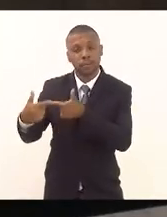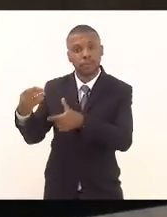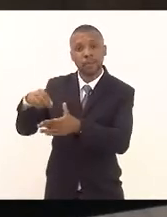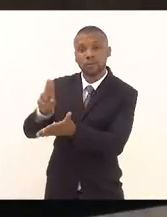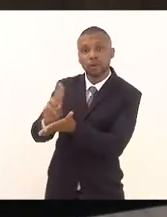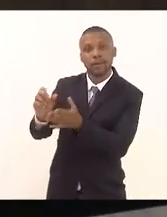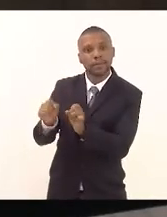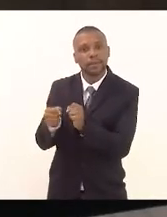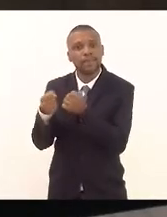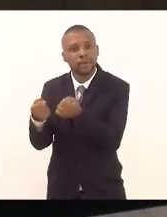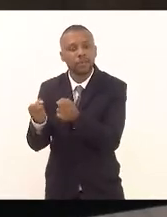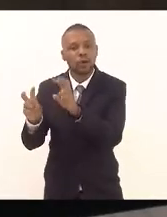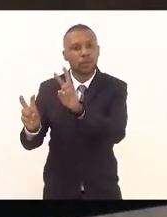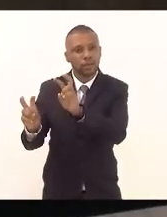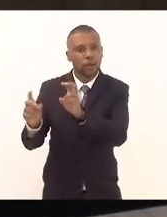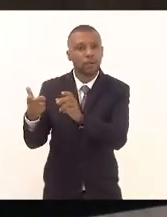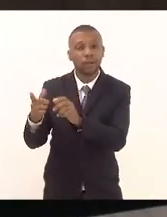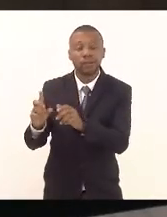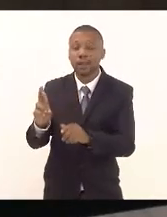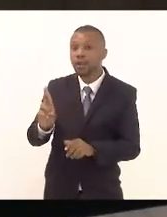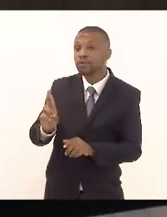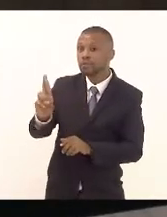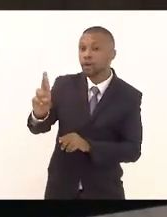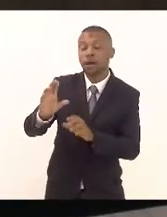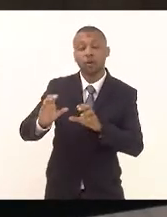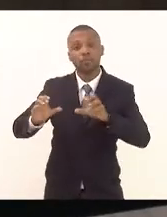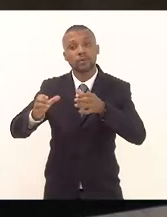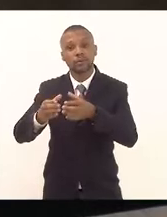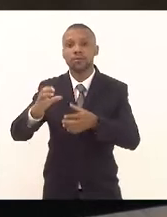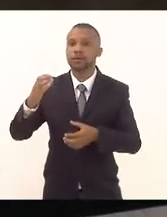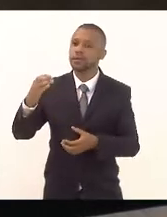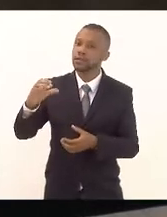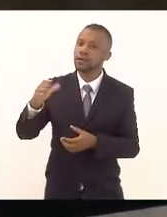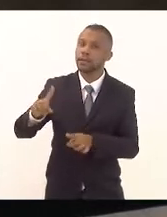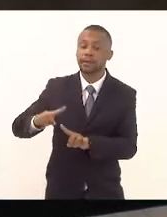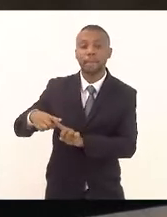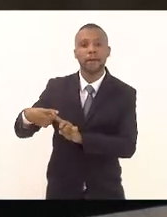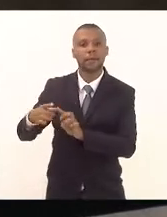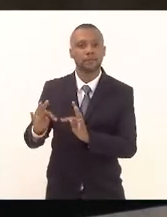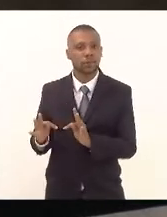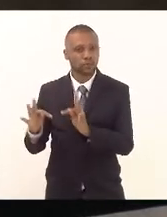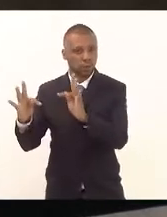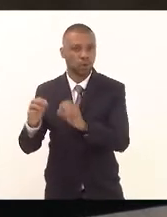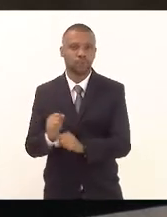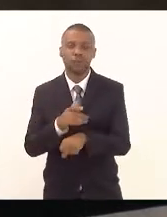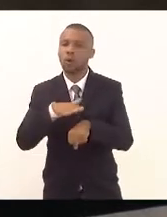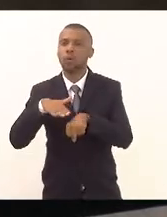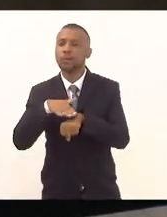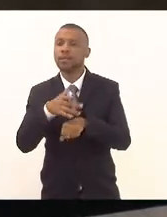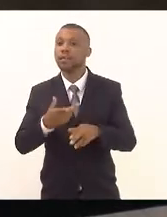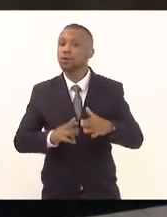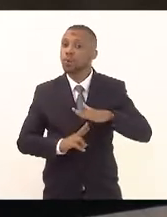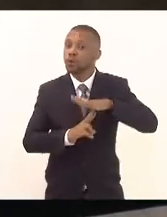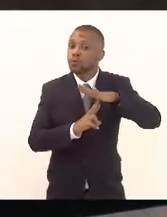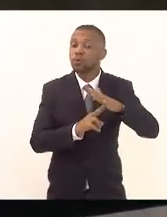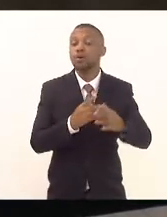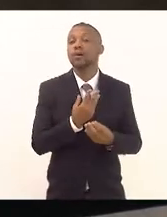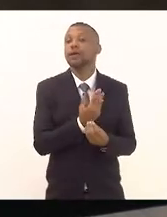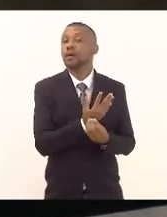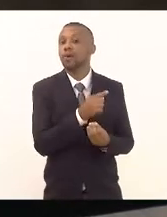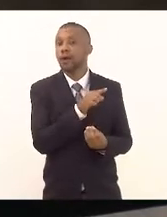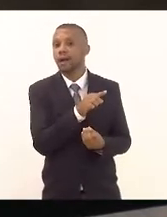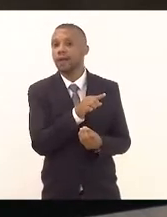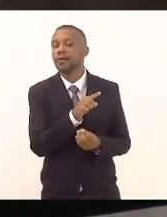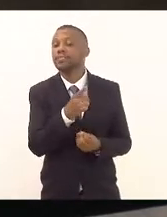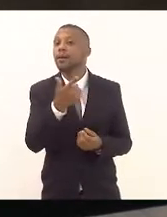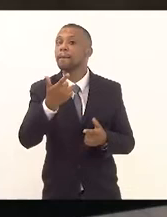tema, preside a Comissão de Ciência e Tecnologia. Conversei com o reitor da UERJ e com